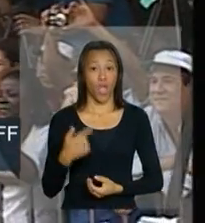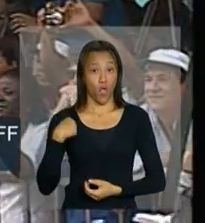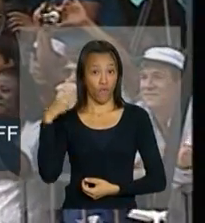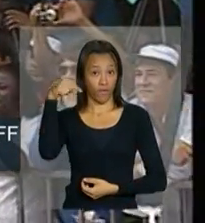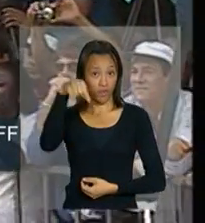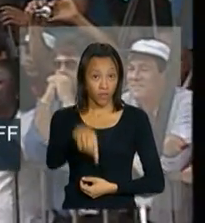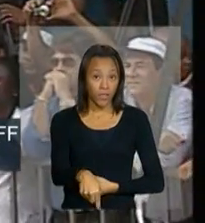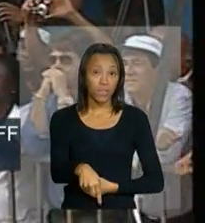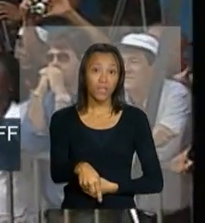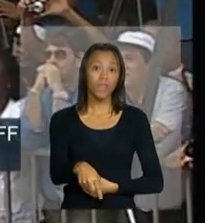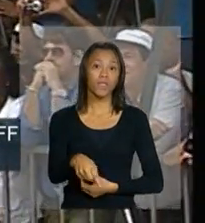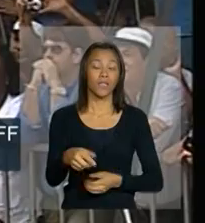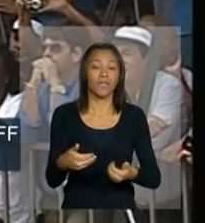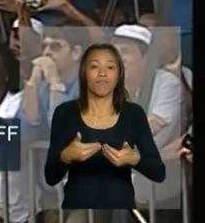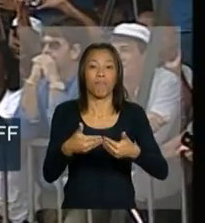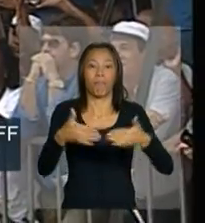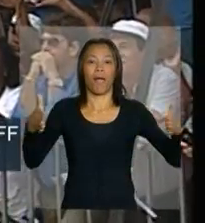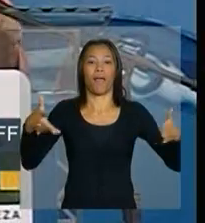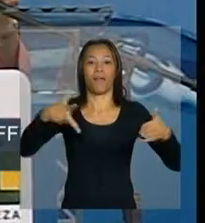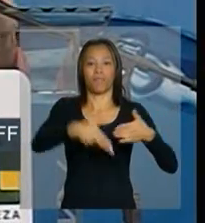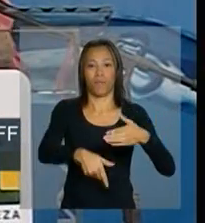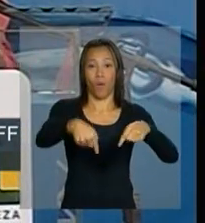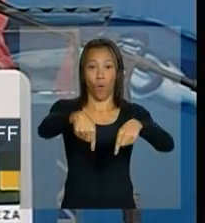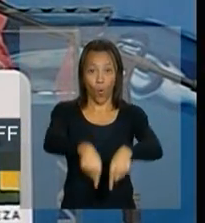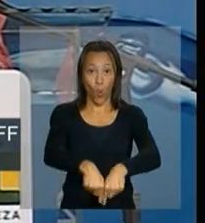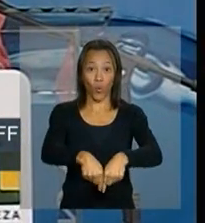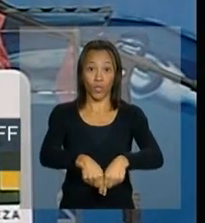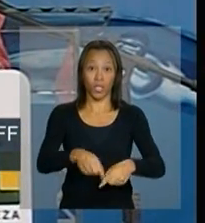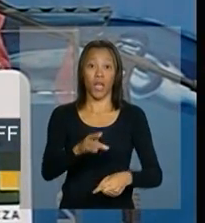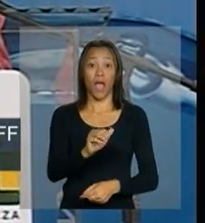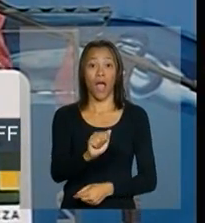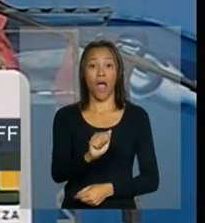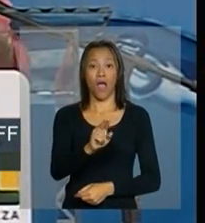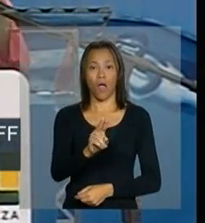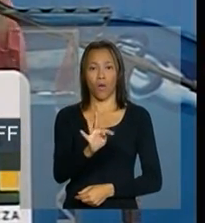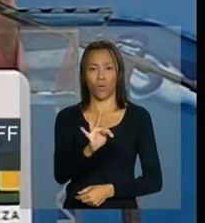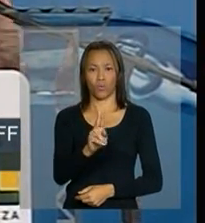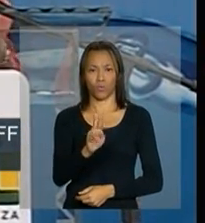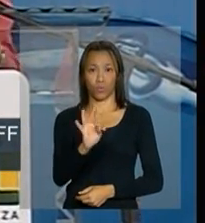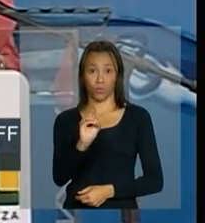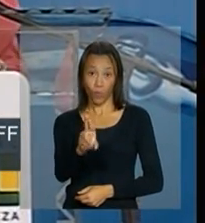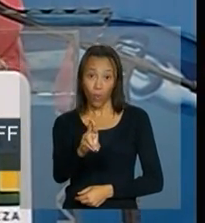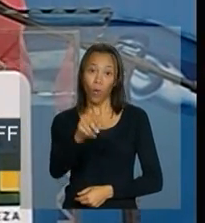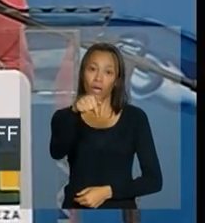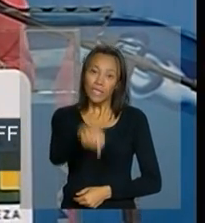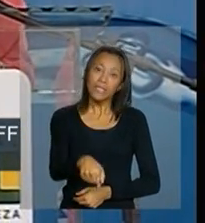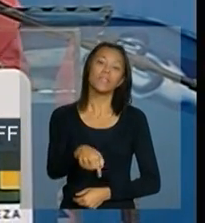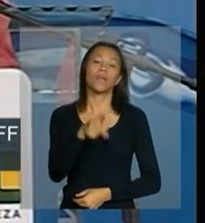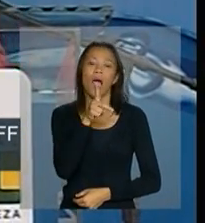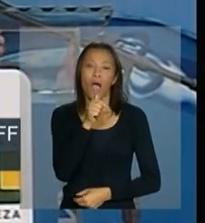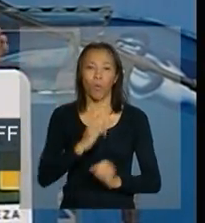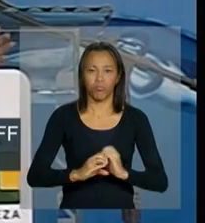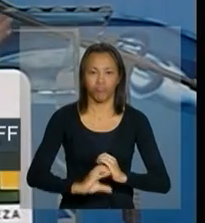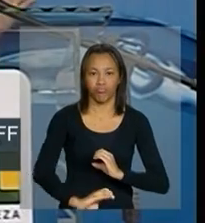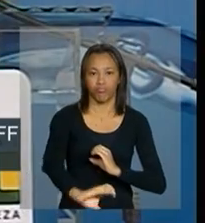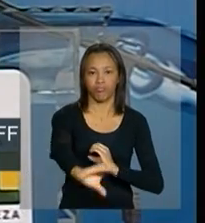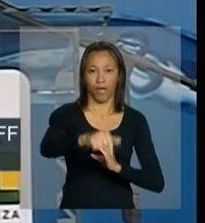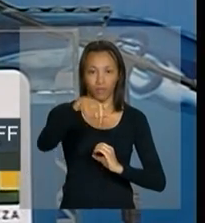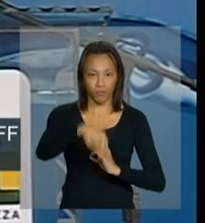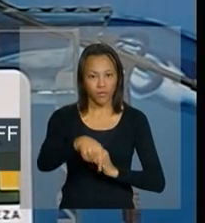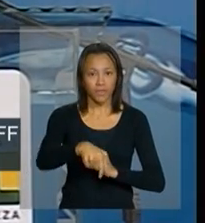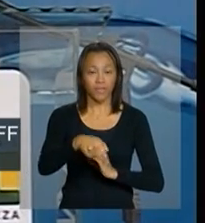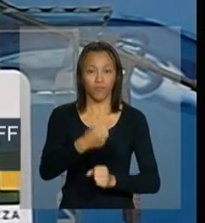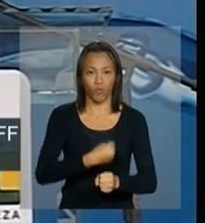aqui inaugurar esse sistema adutor, essa adutora